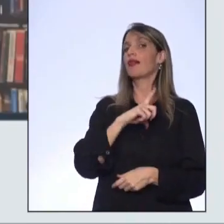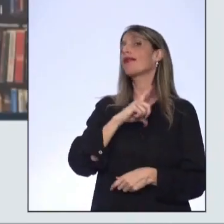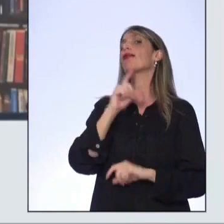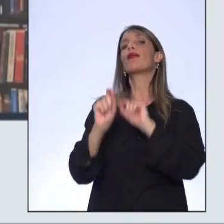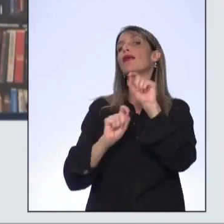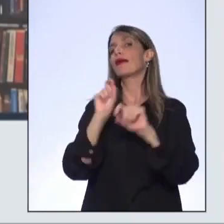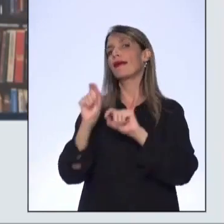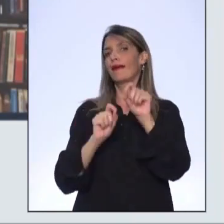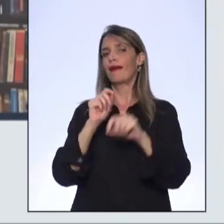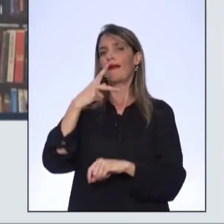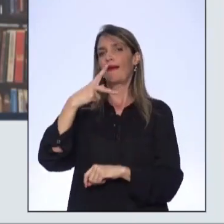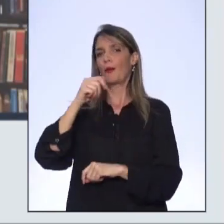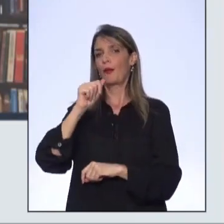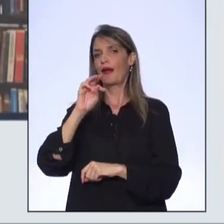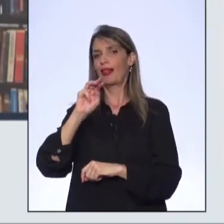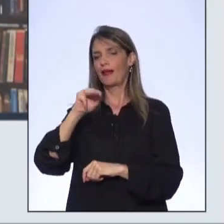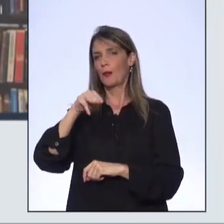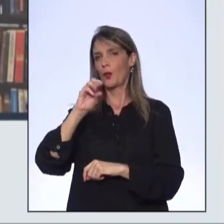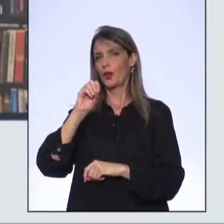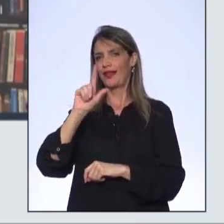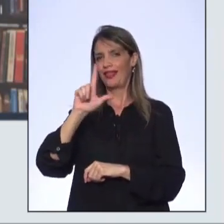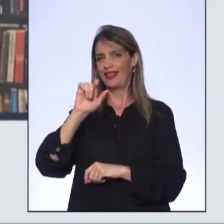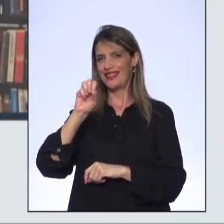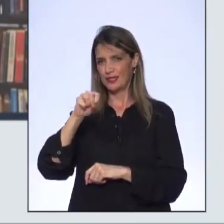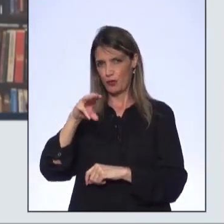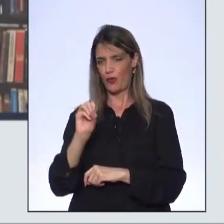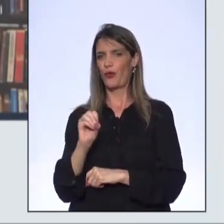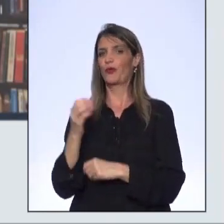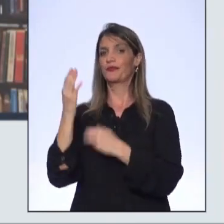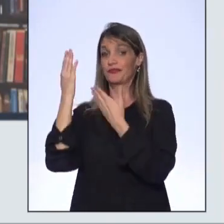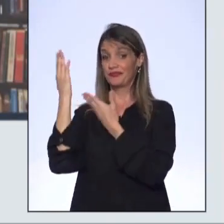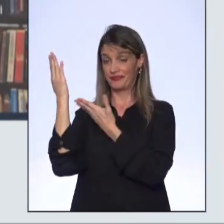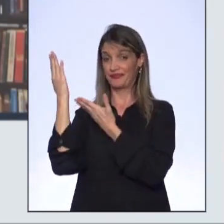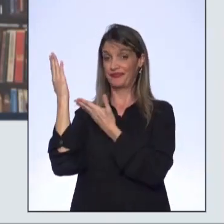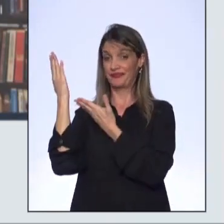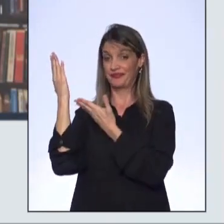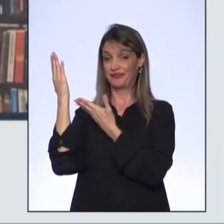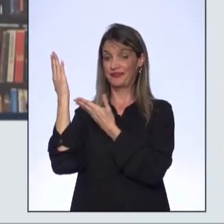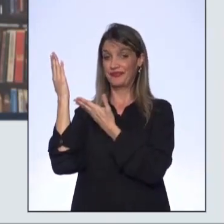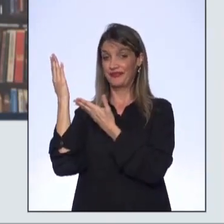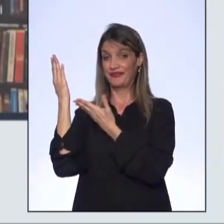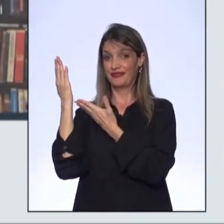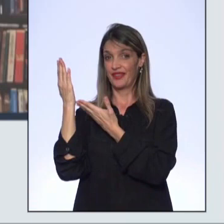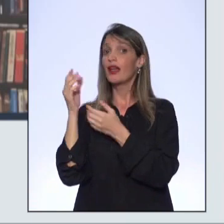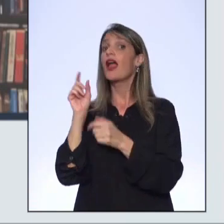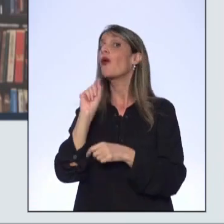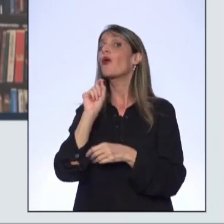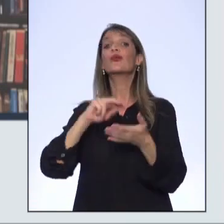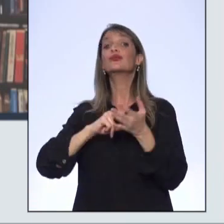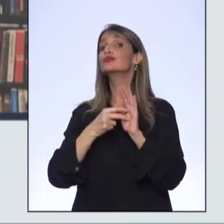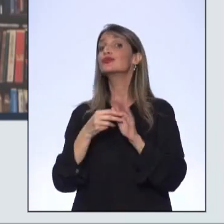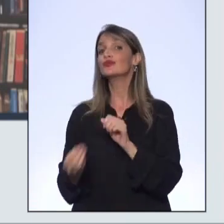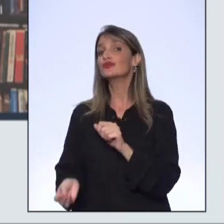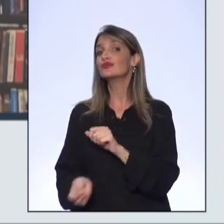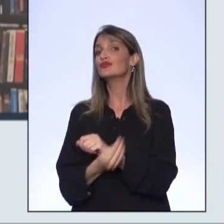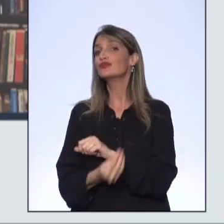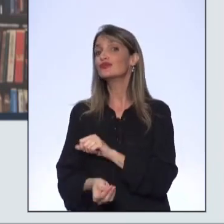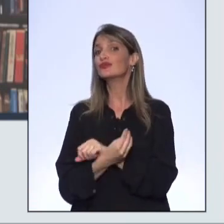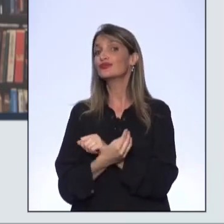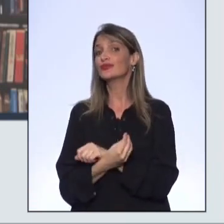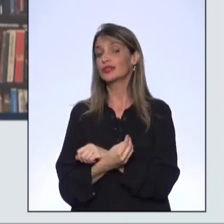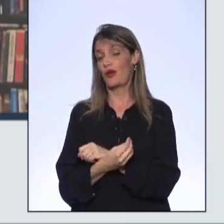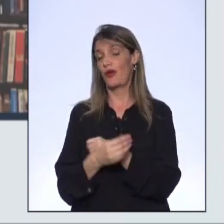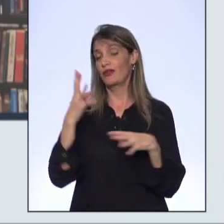de patrimonialismo, que nesse caso específico nós vamos denominar de corrupção. Então,